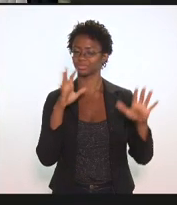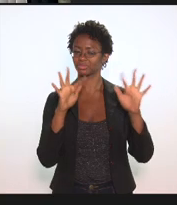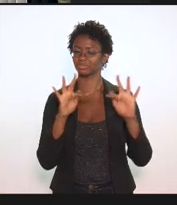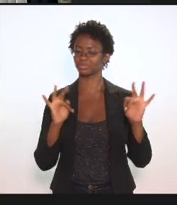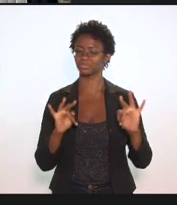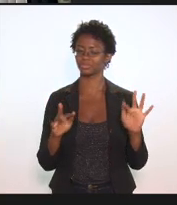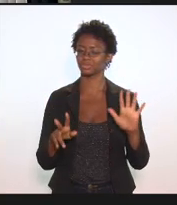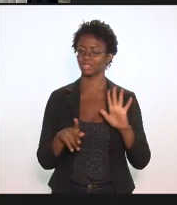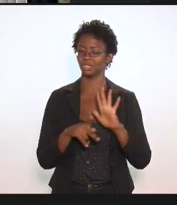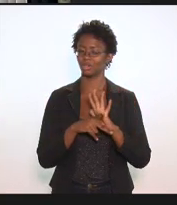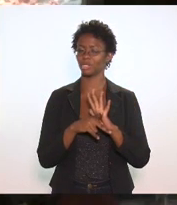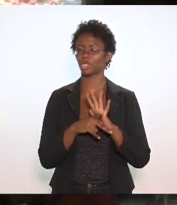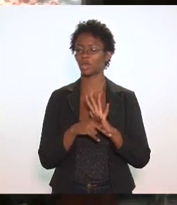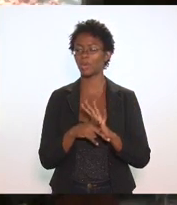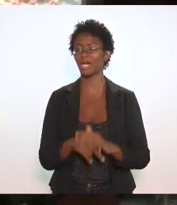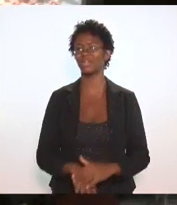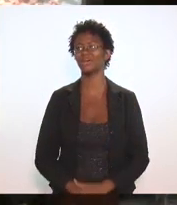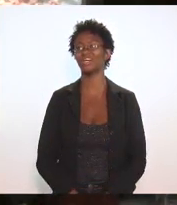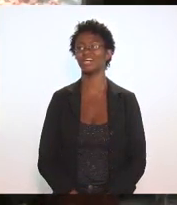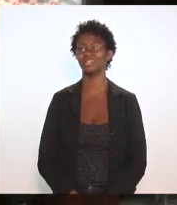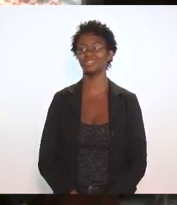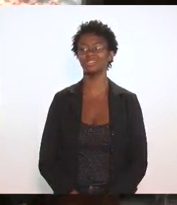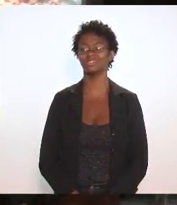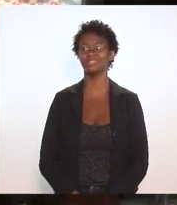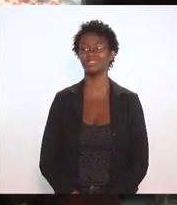Gomélia. Muito obrigado. Deputado Valdeck.